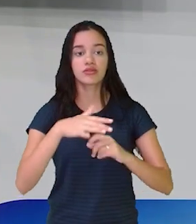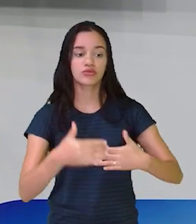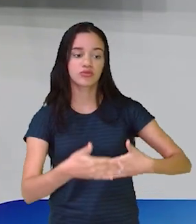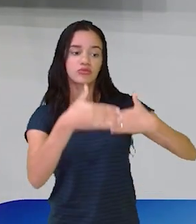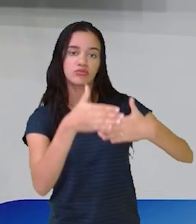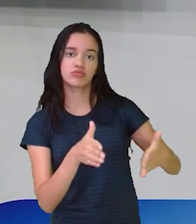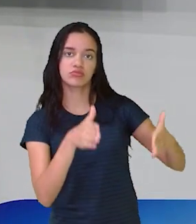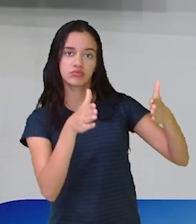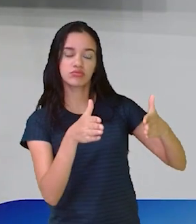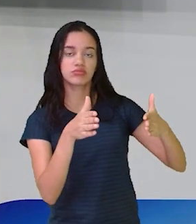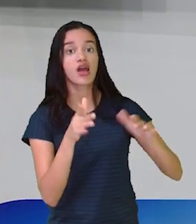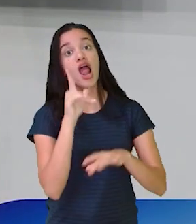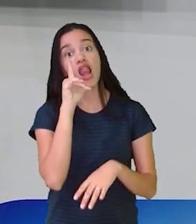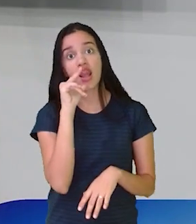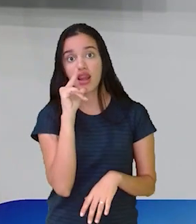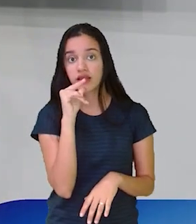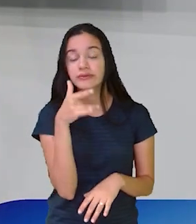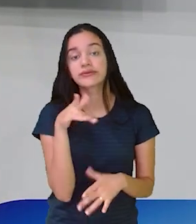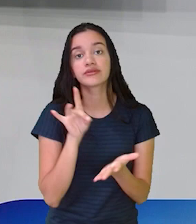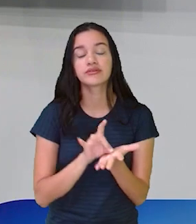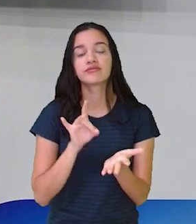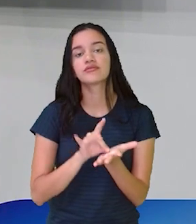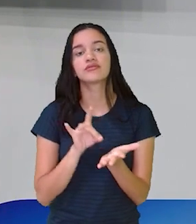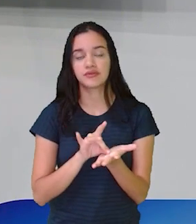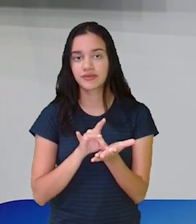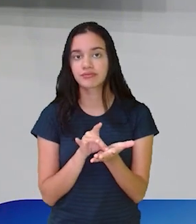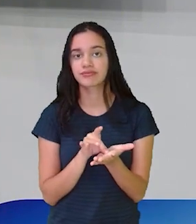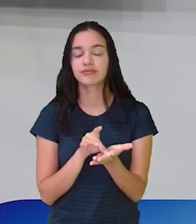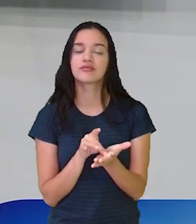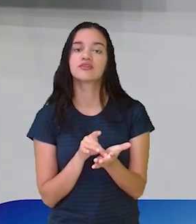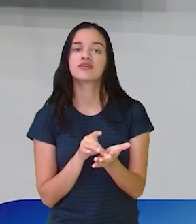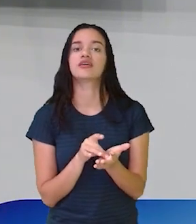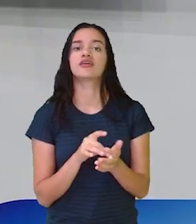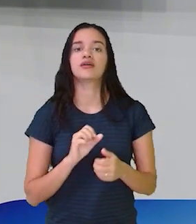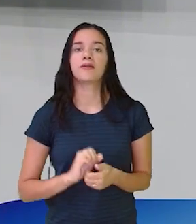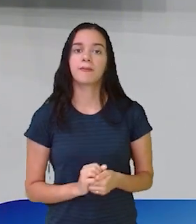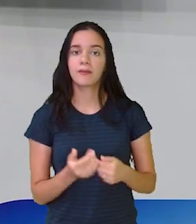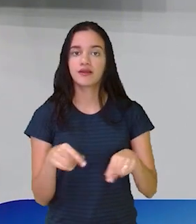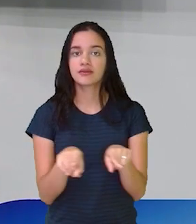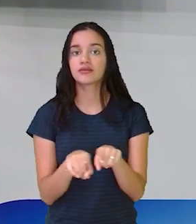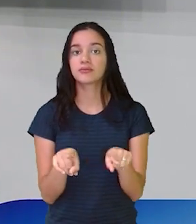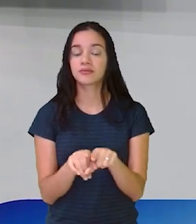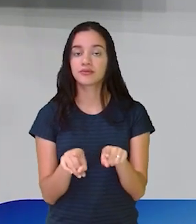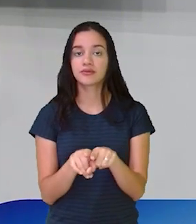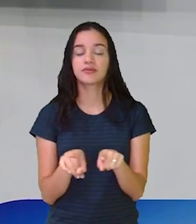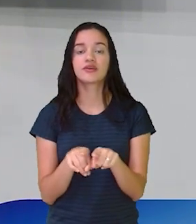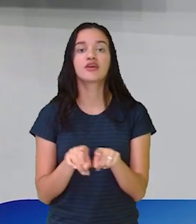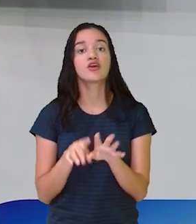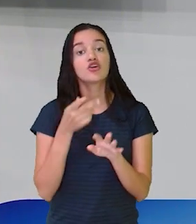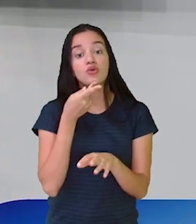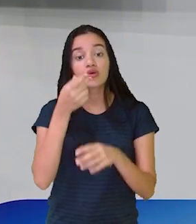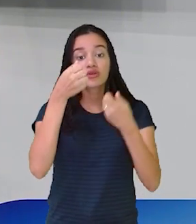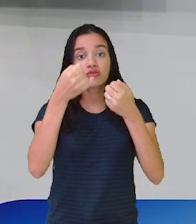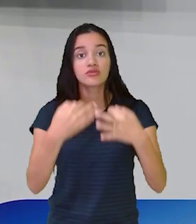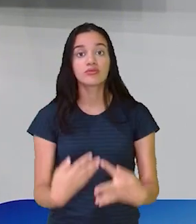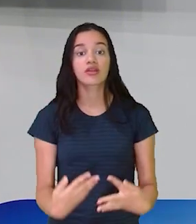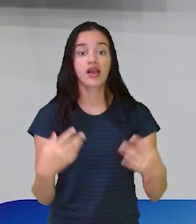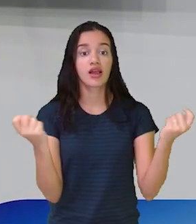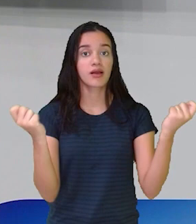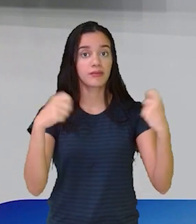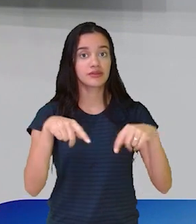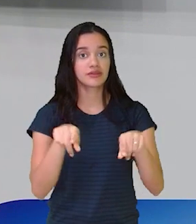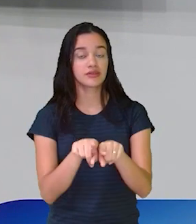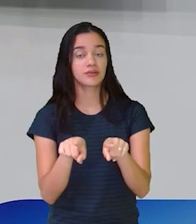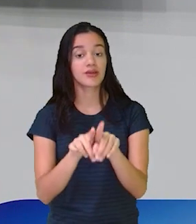o meu líquido, no caso, a minha substância. Nesse caso, quando eu vou falar da minha capacidade, quando